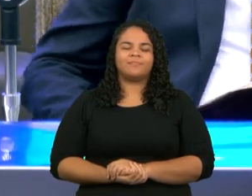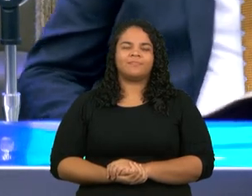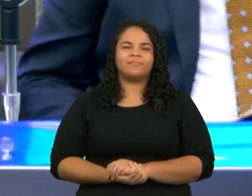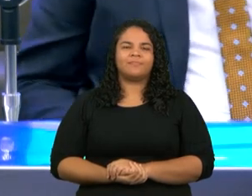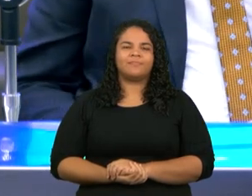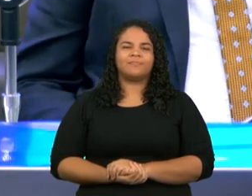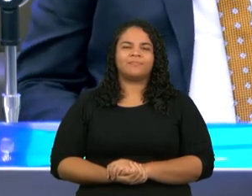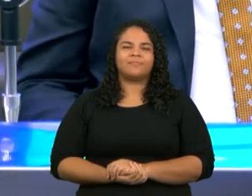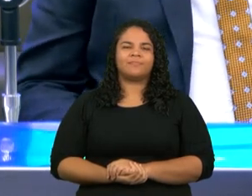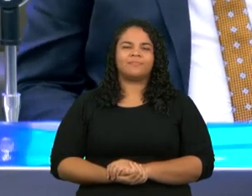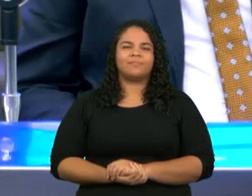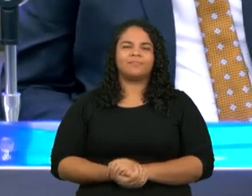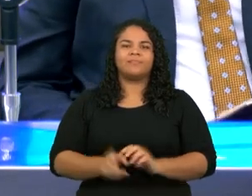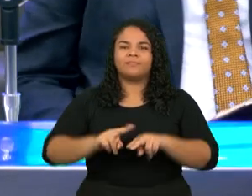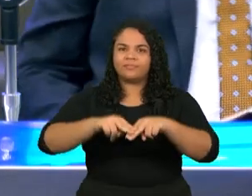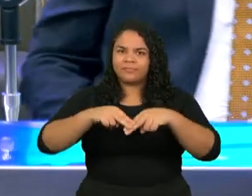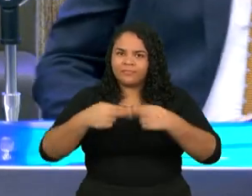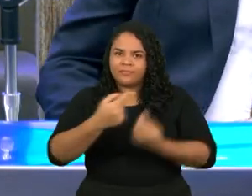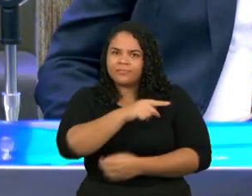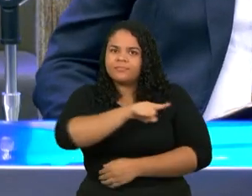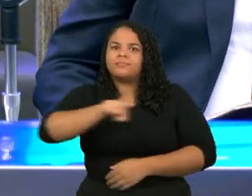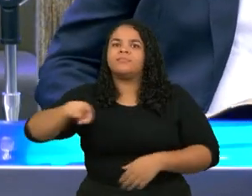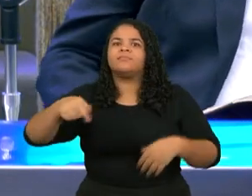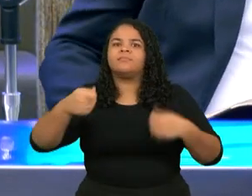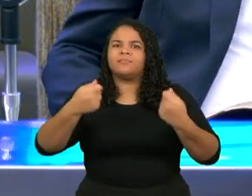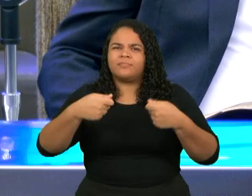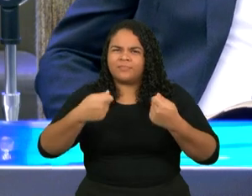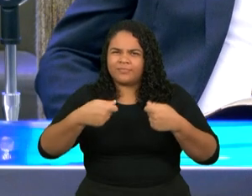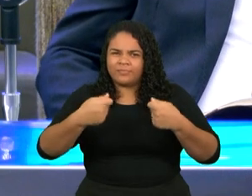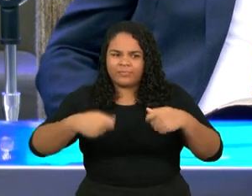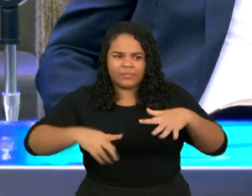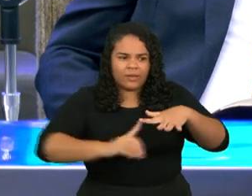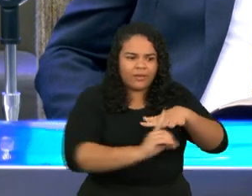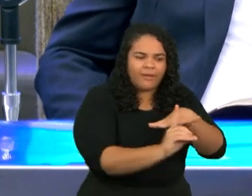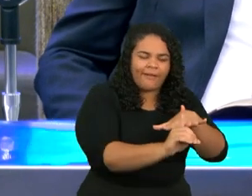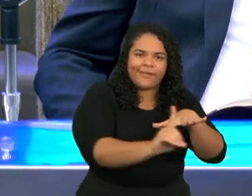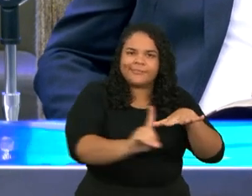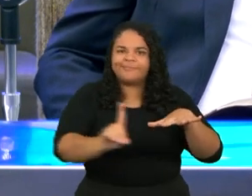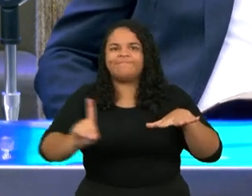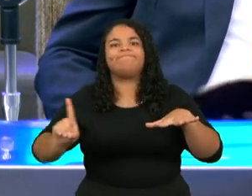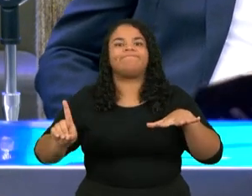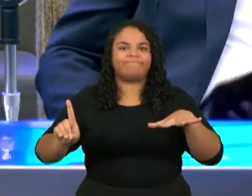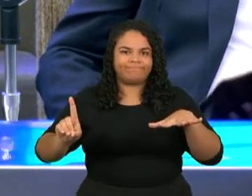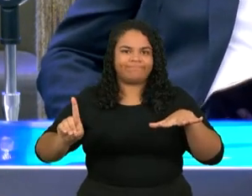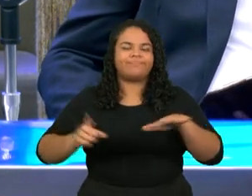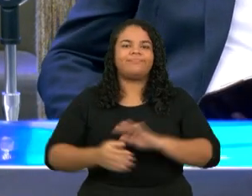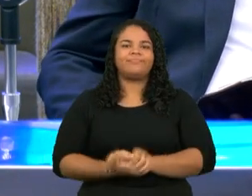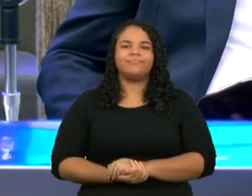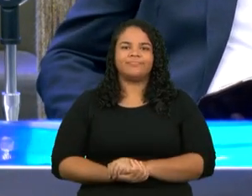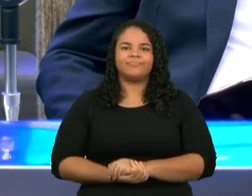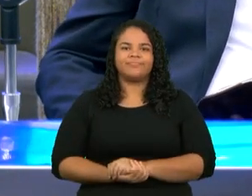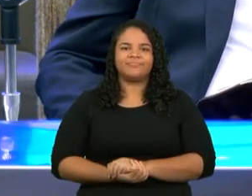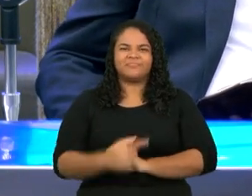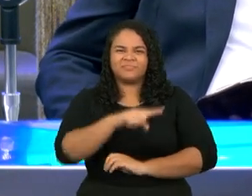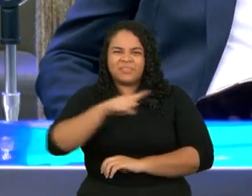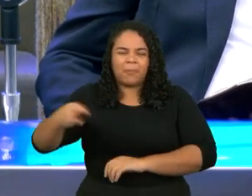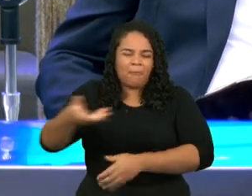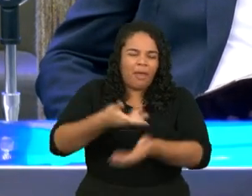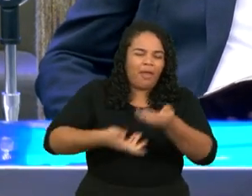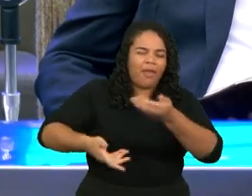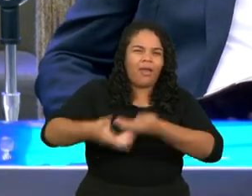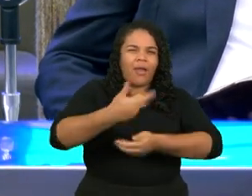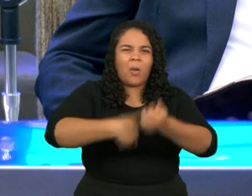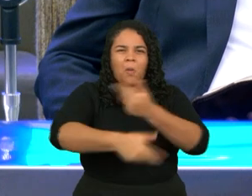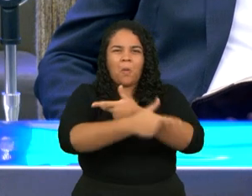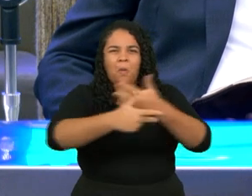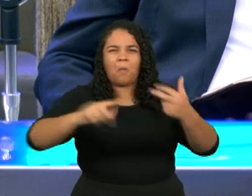assim pelo que saí do meio deles e apartai-vos diz o senhor e não toqueis nada imundo e eu